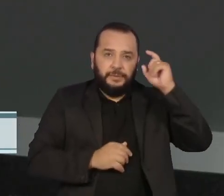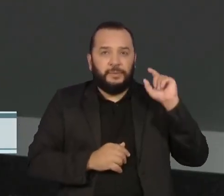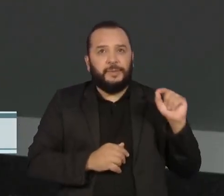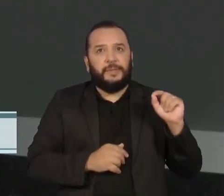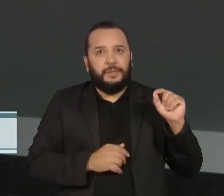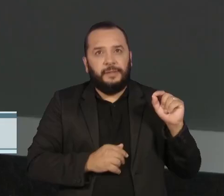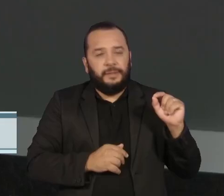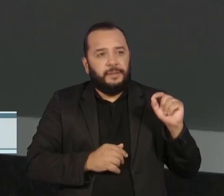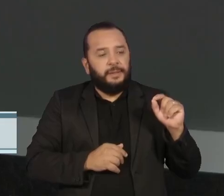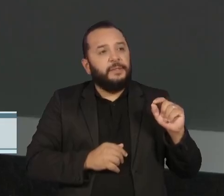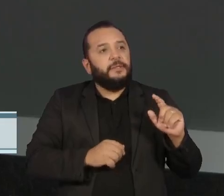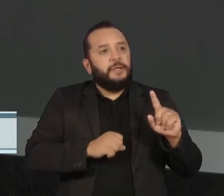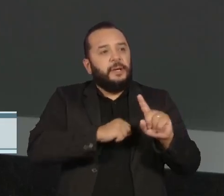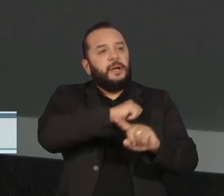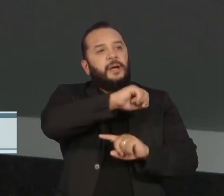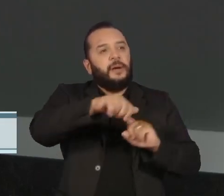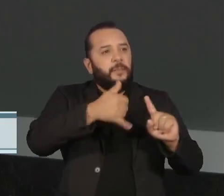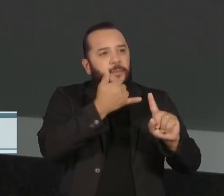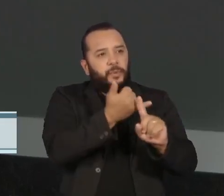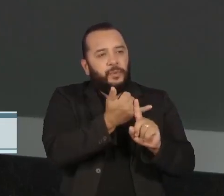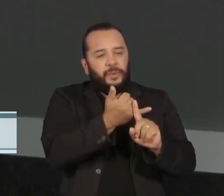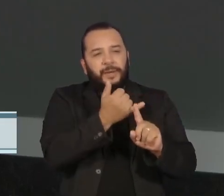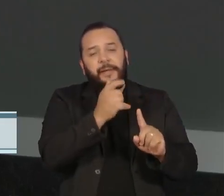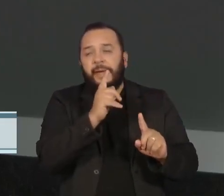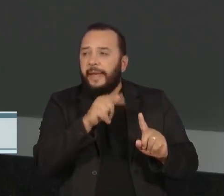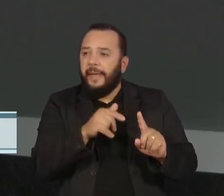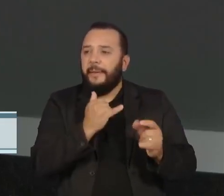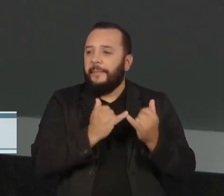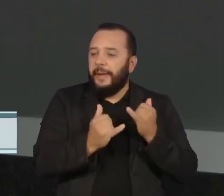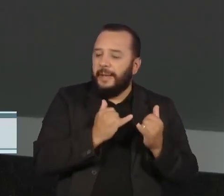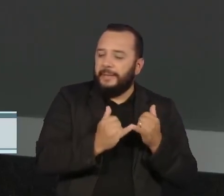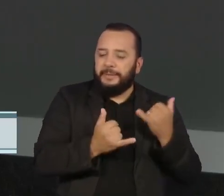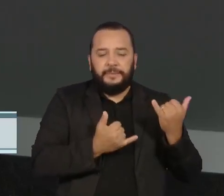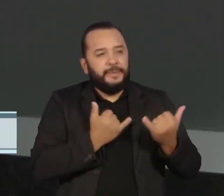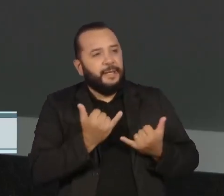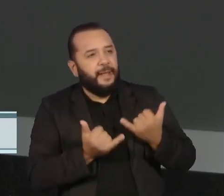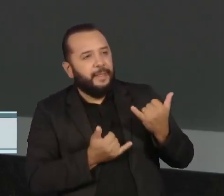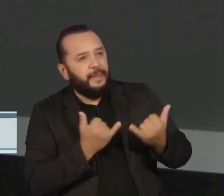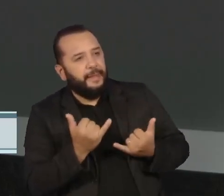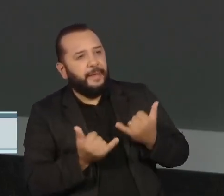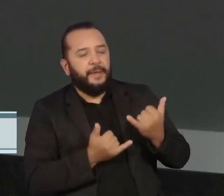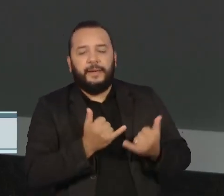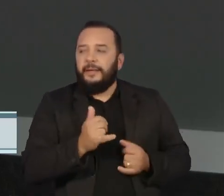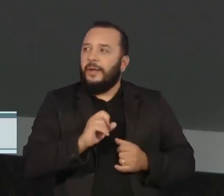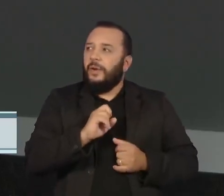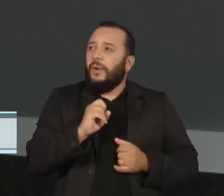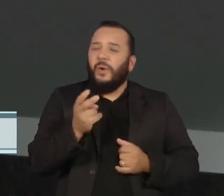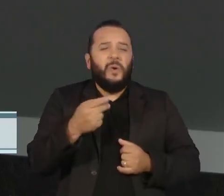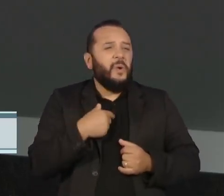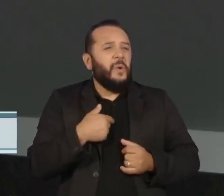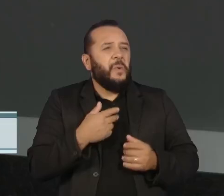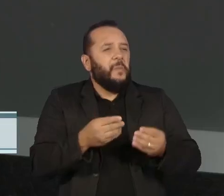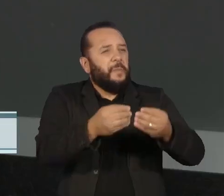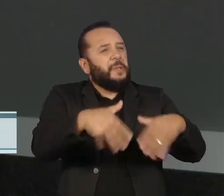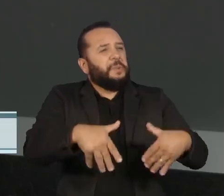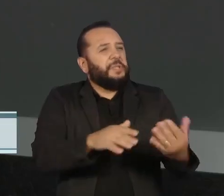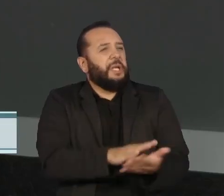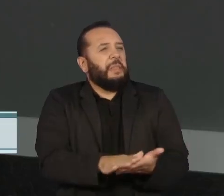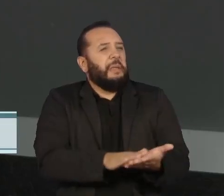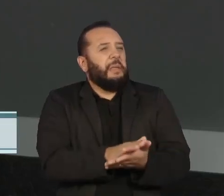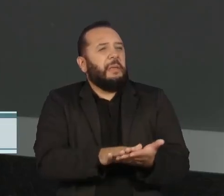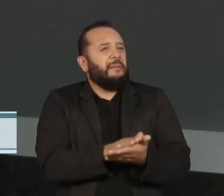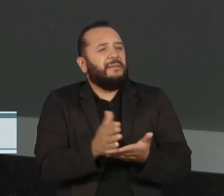aproxima o bullying de brincadeiras, de ações com menor impacto,